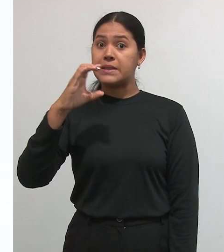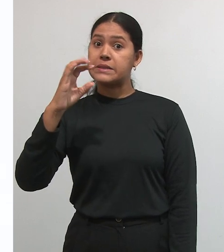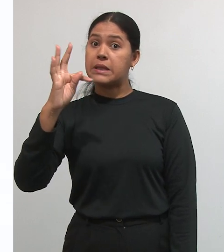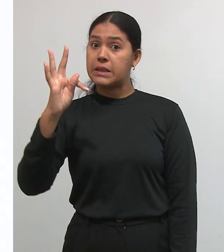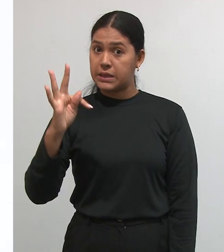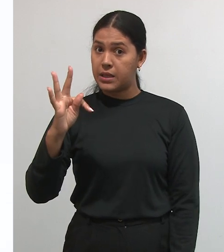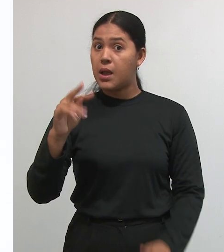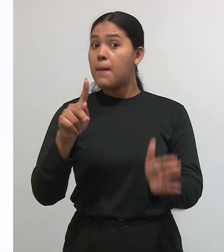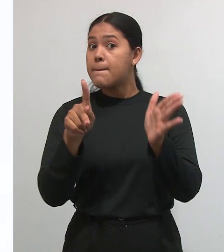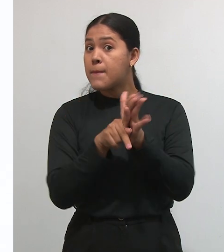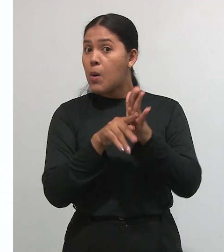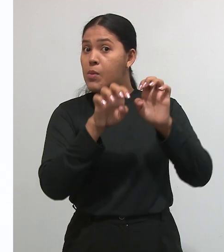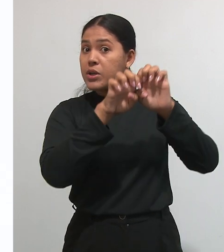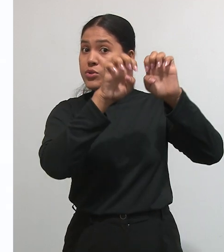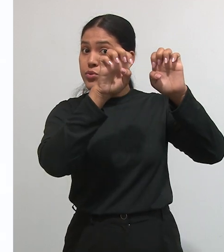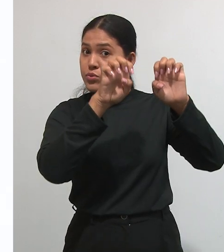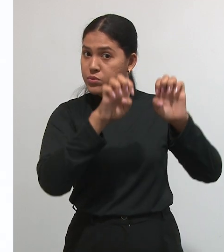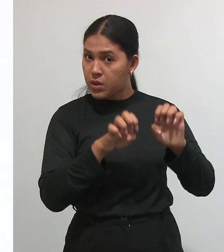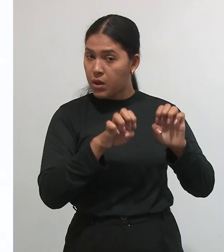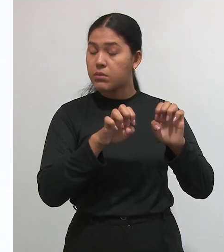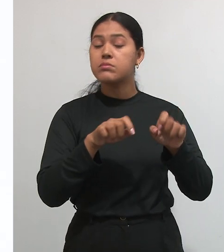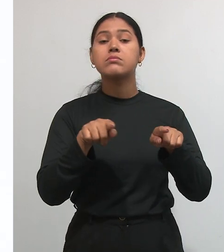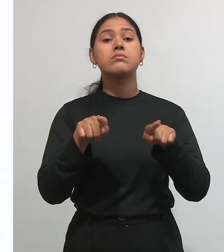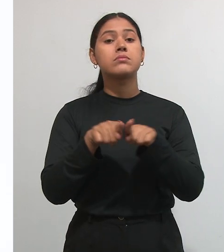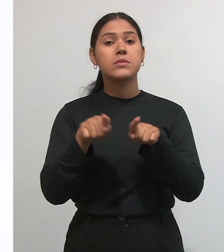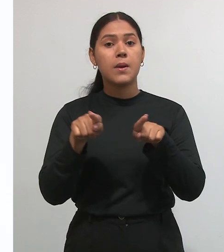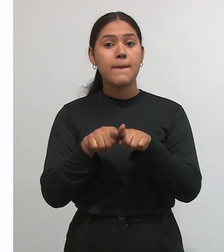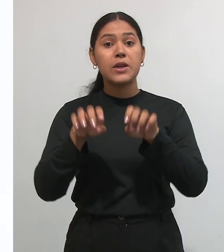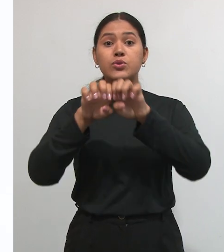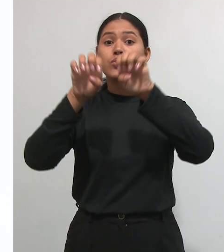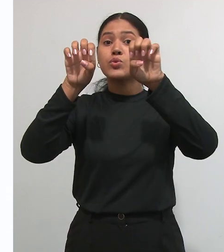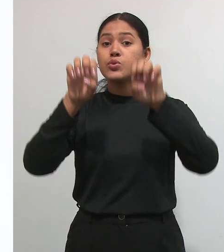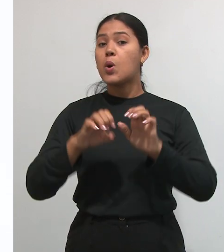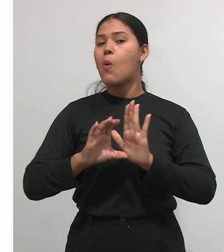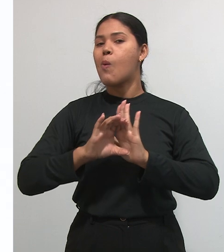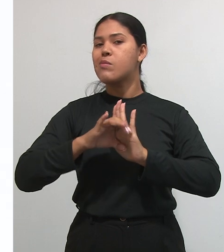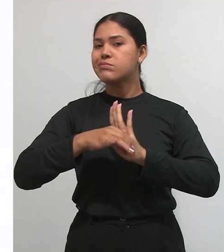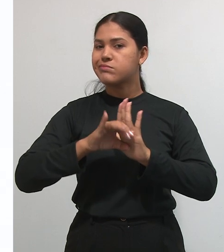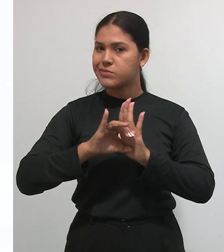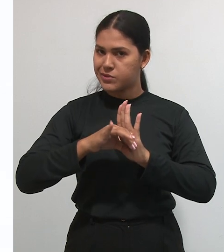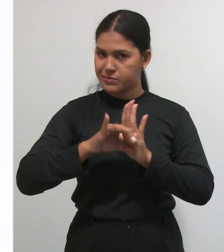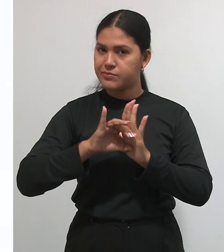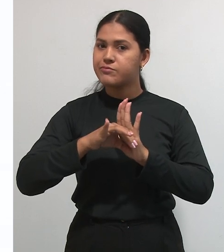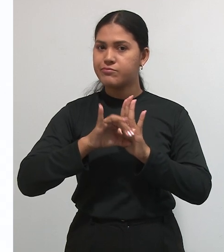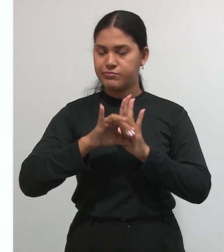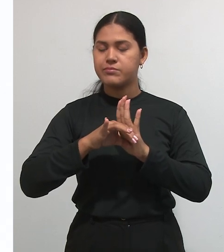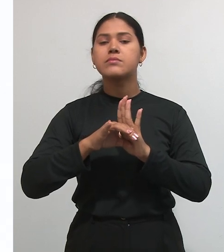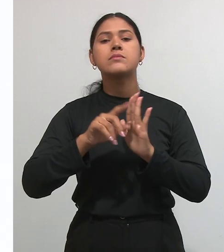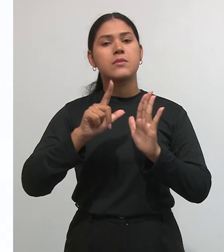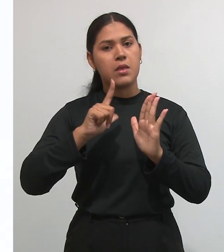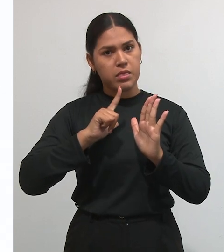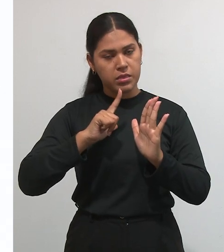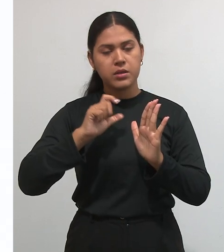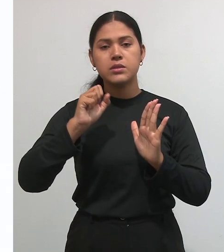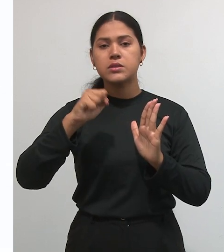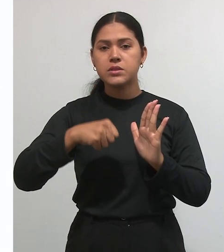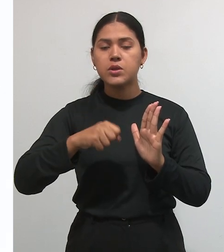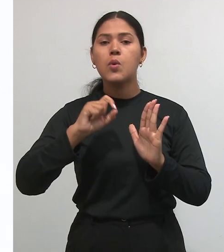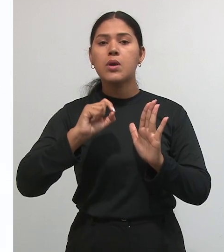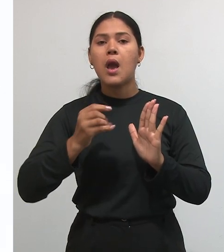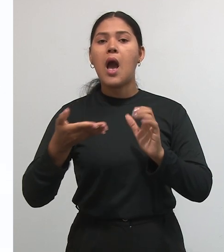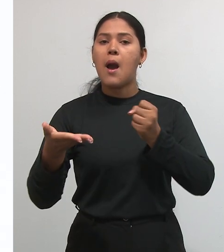estrutural, né, conceitual, estrutura conceitual, trouxe tanto implícita como explicitamente